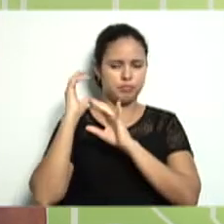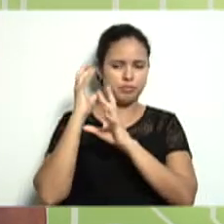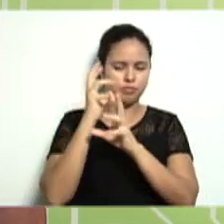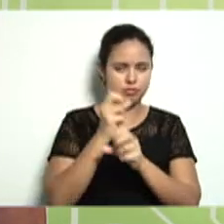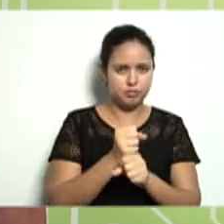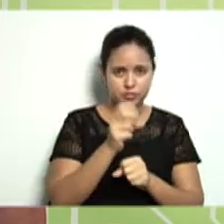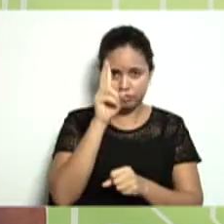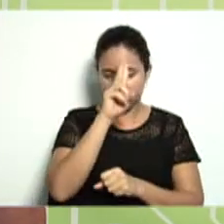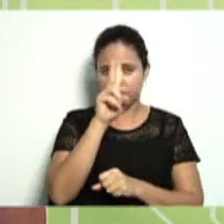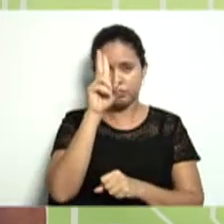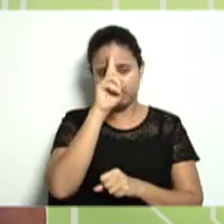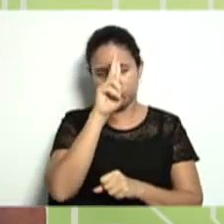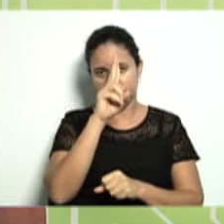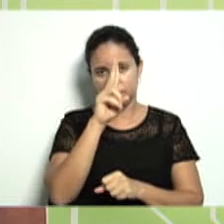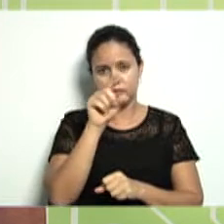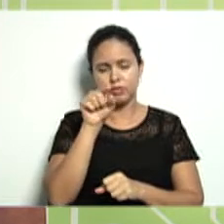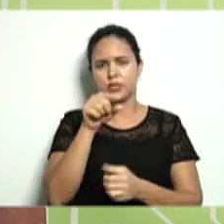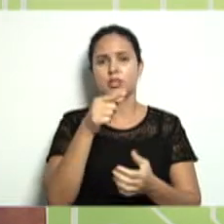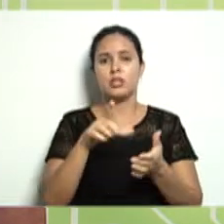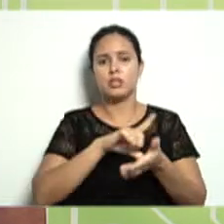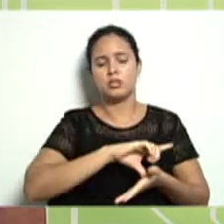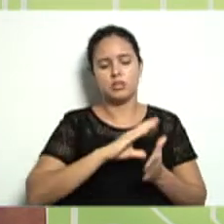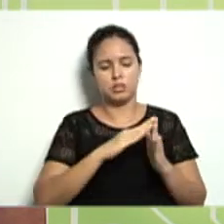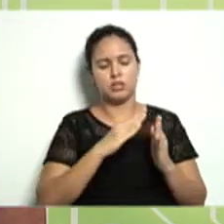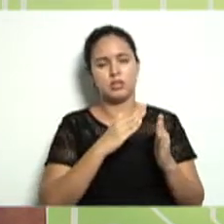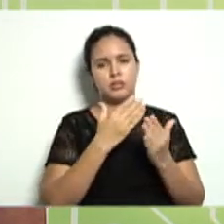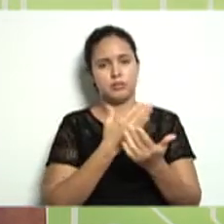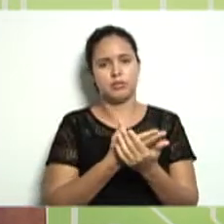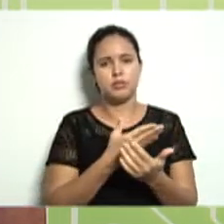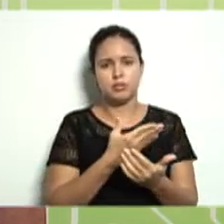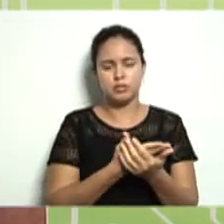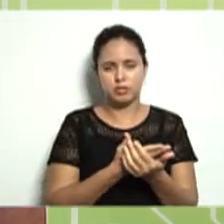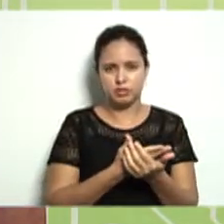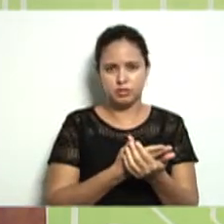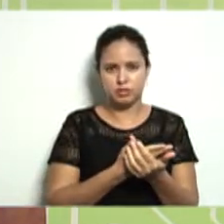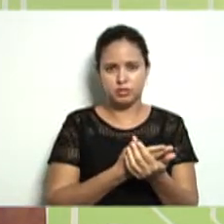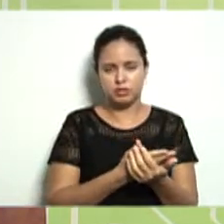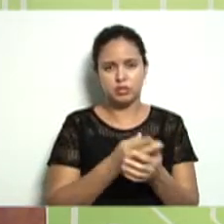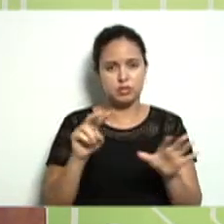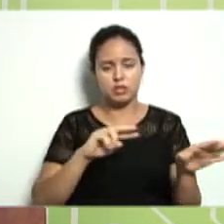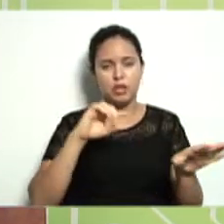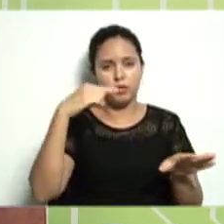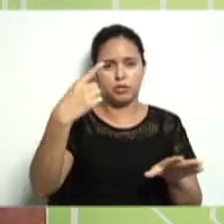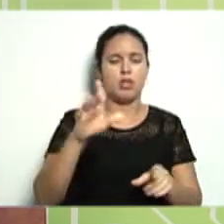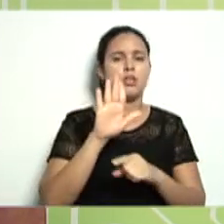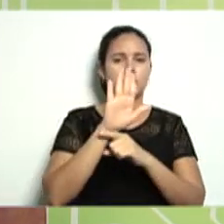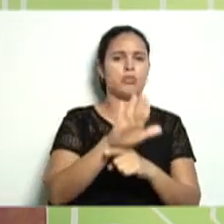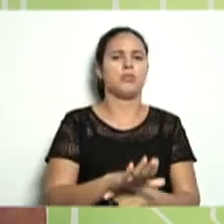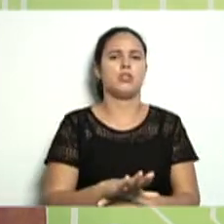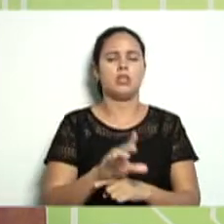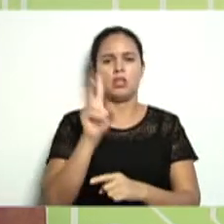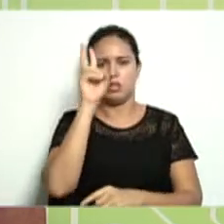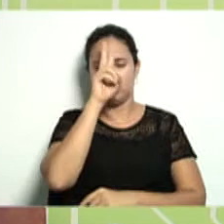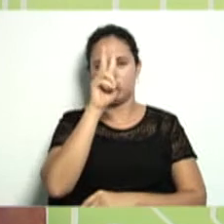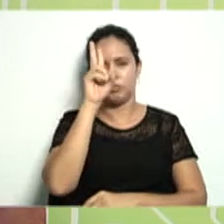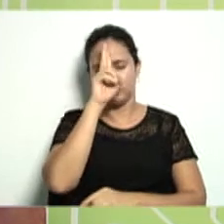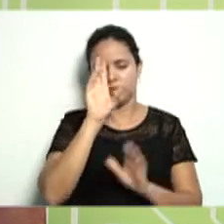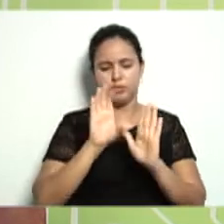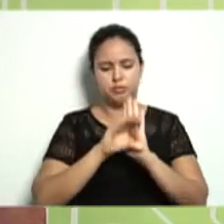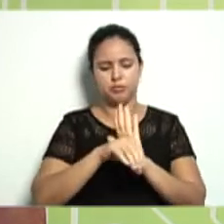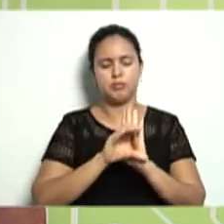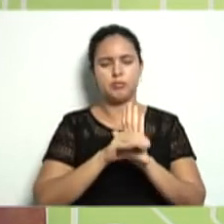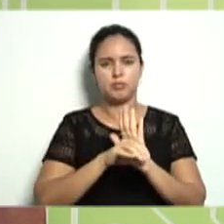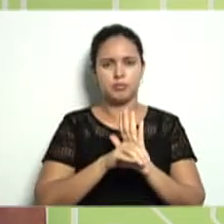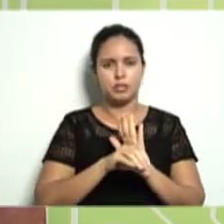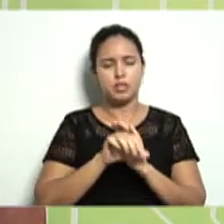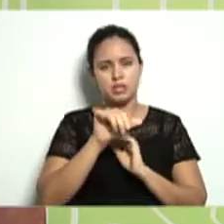para a revisão sem estudar, porque a revisão vai ser para ajudá-los com o conteúdo que vocês estudaram. Se estiver estudando lá na